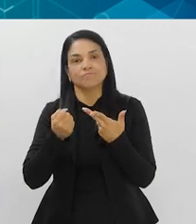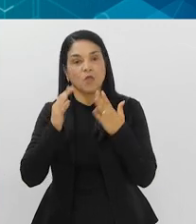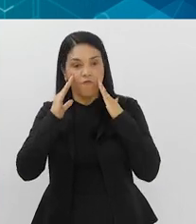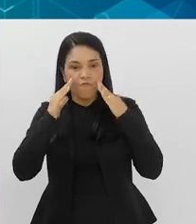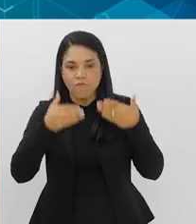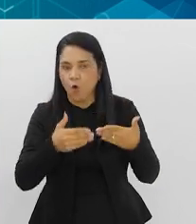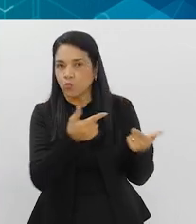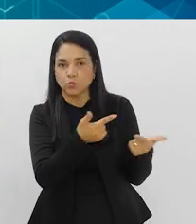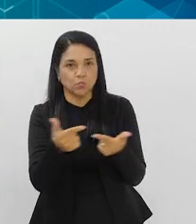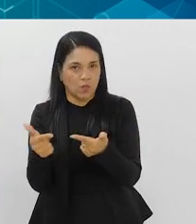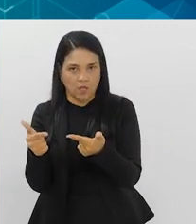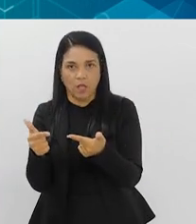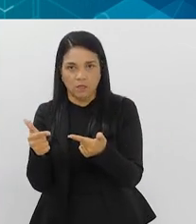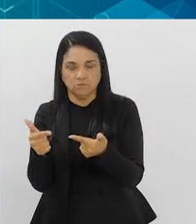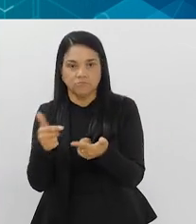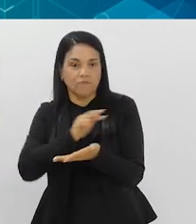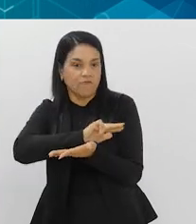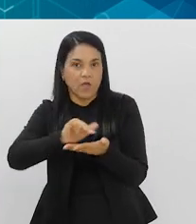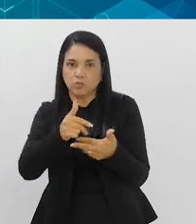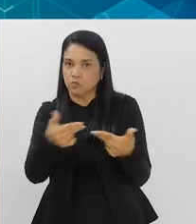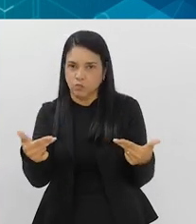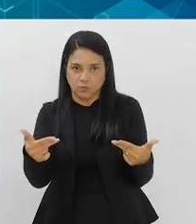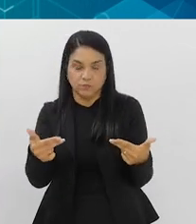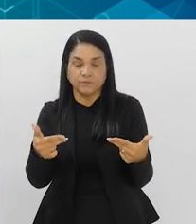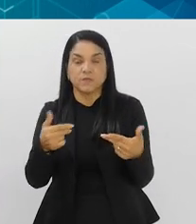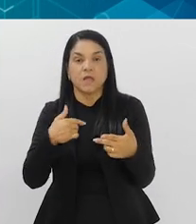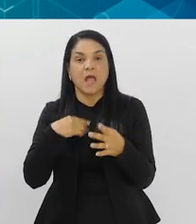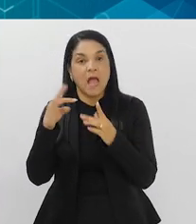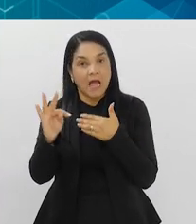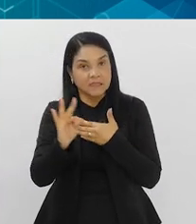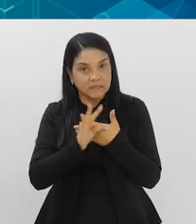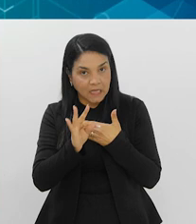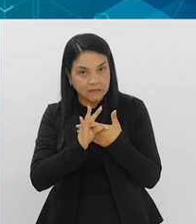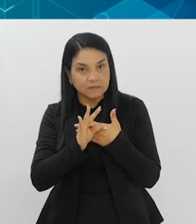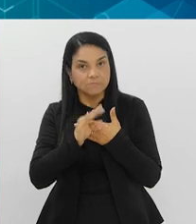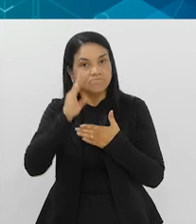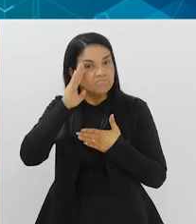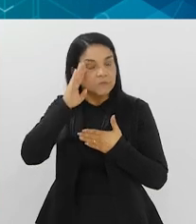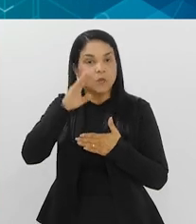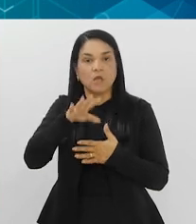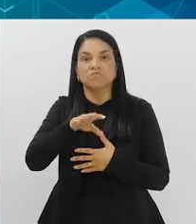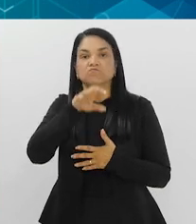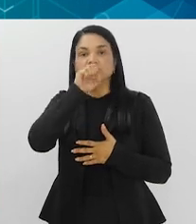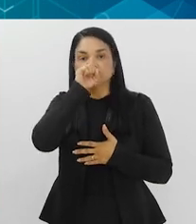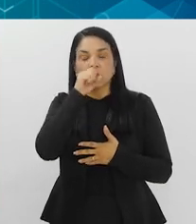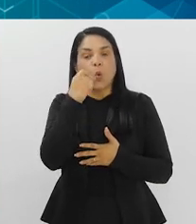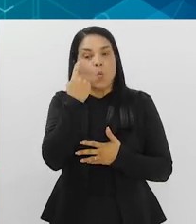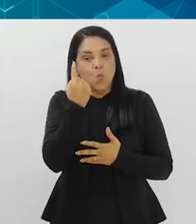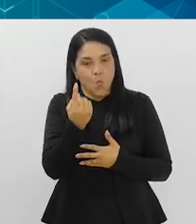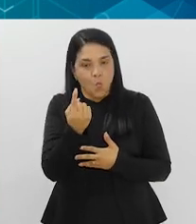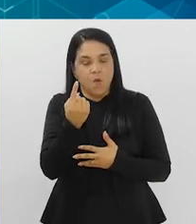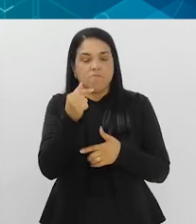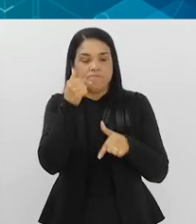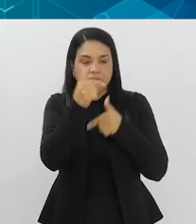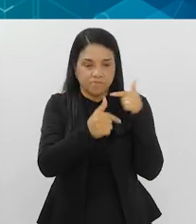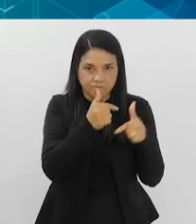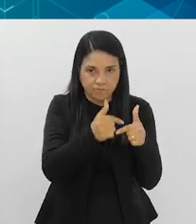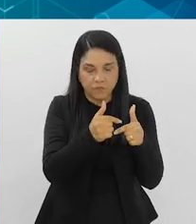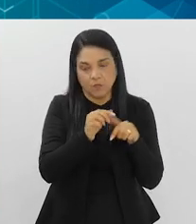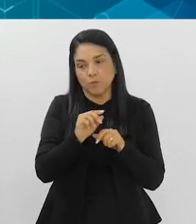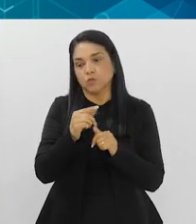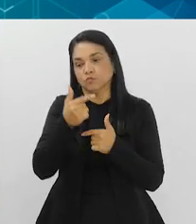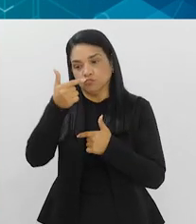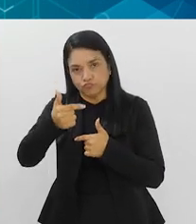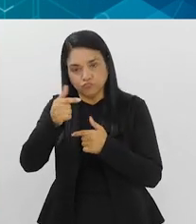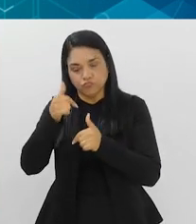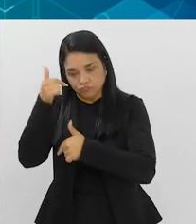estresse, porque a gente não consegue focar em nada direito. Então, uma das nossas técnicas realmente é respirar e fazer uma coisa de cada vez. É